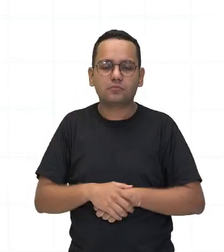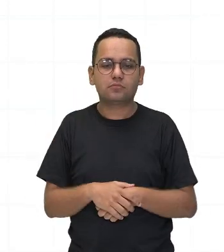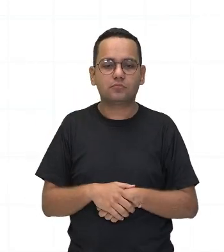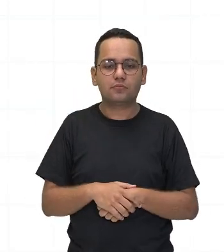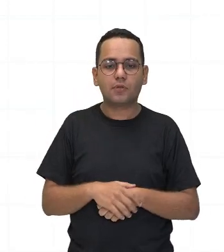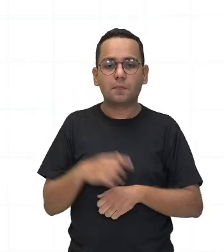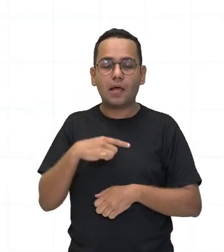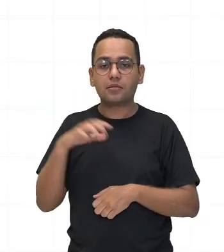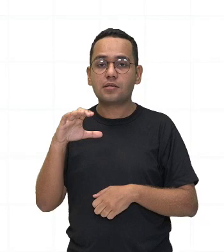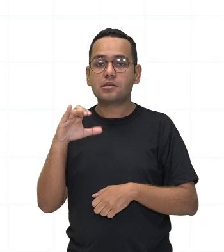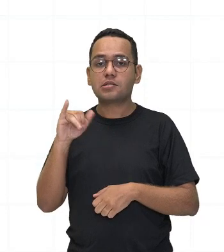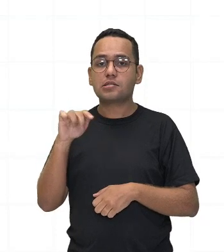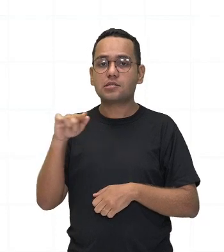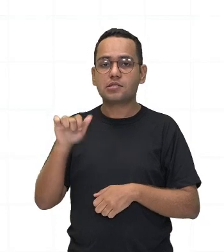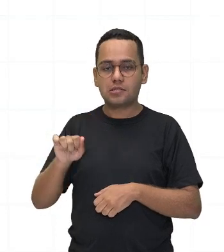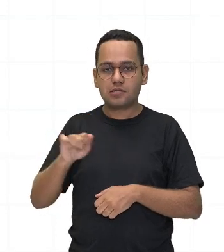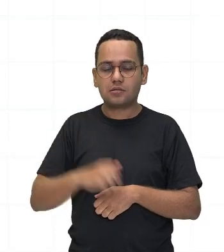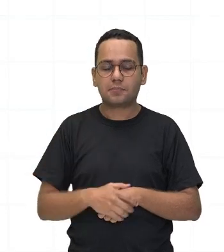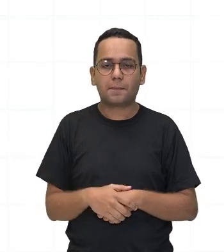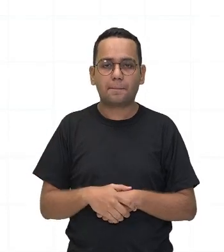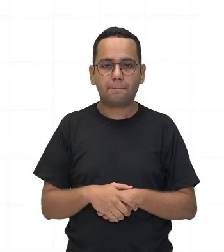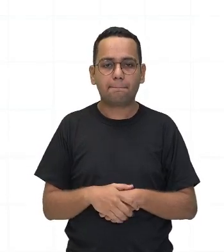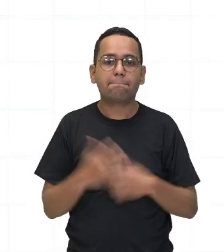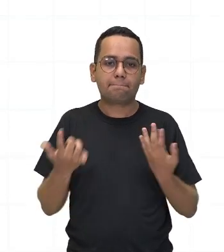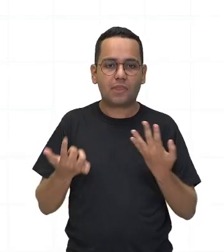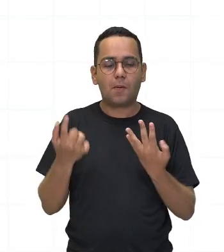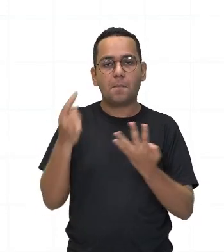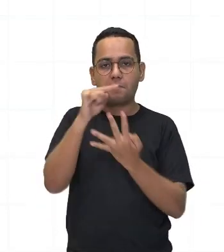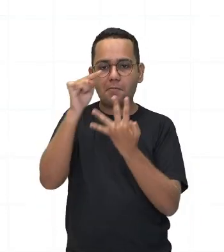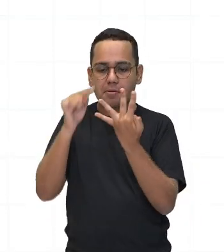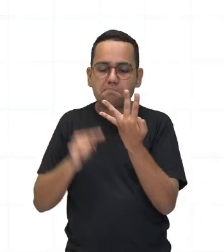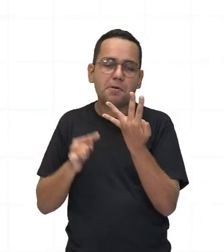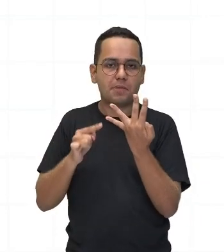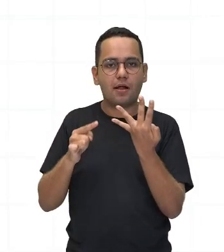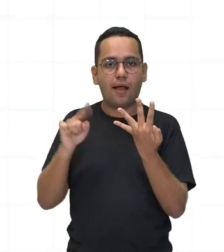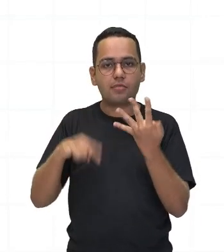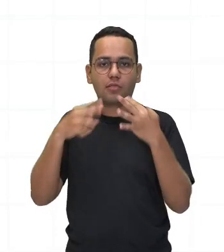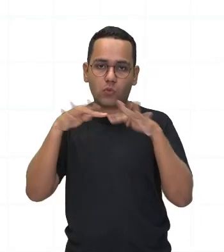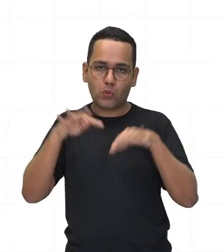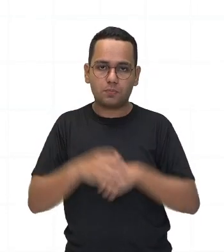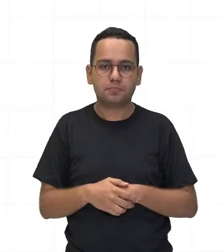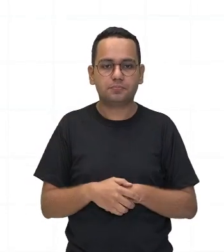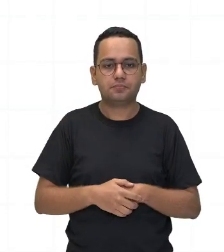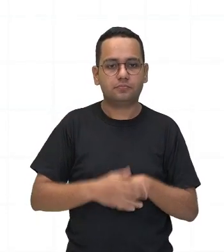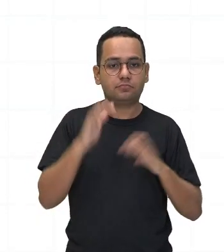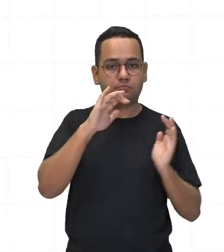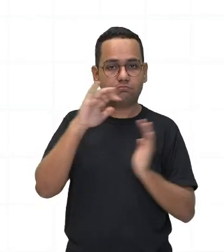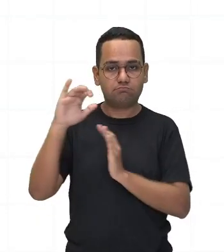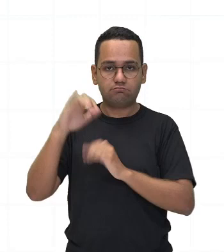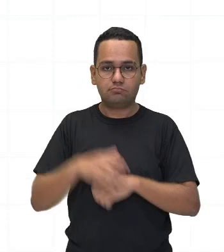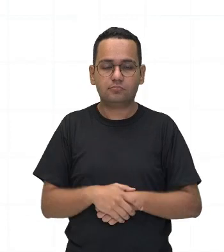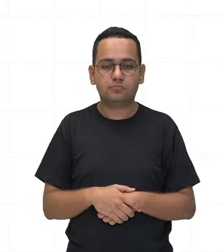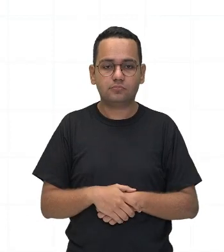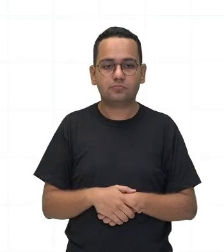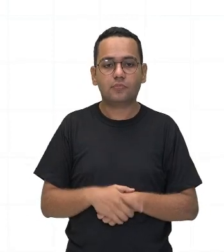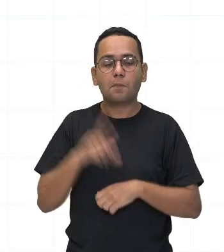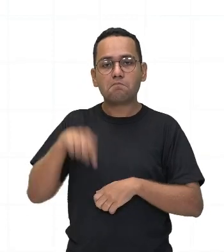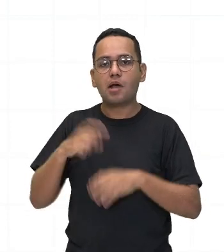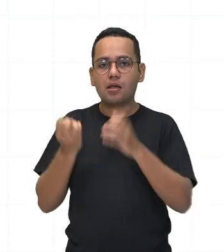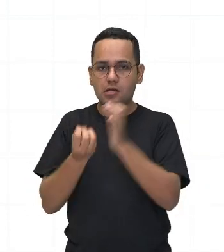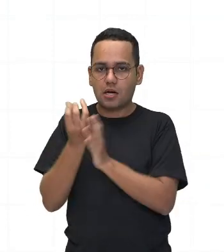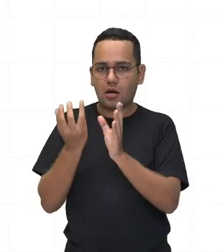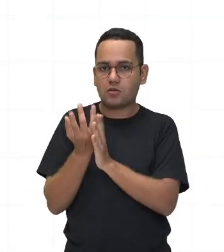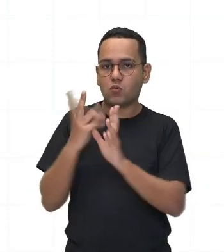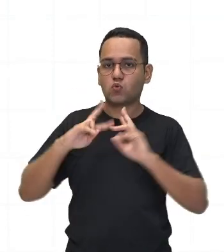cinzas vulcânicas. São exemplos de fontes naturais. Mas vamos ver aí sobre as fontes antropogênicas causadas pelo